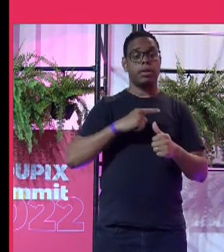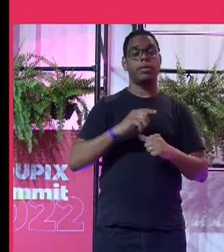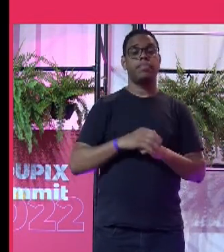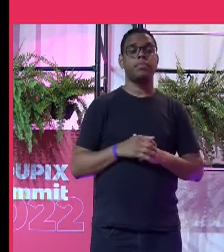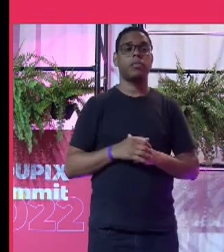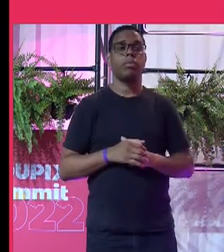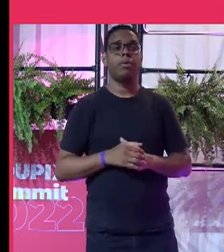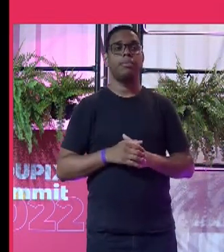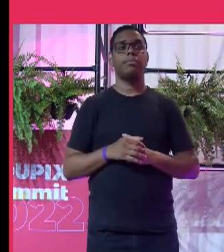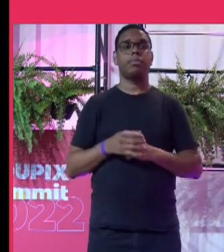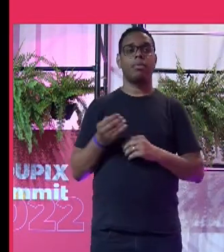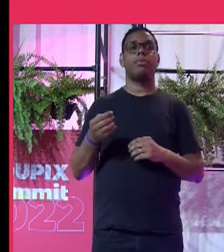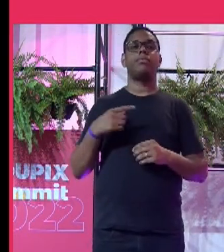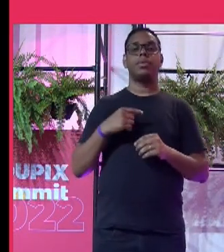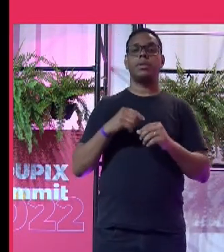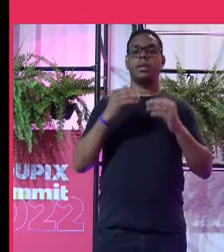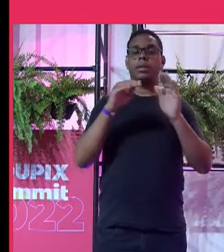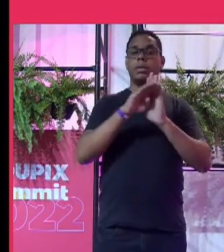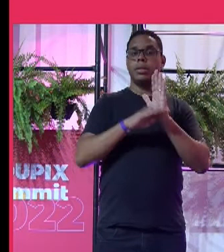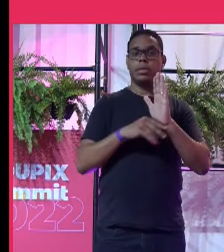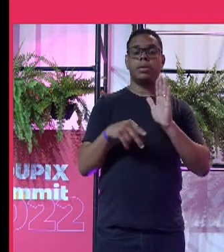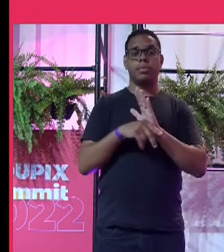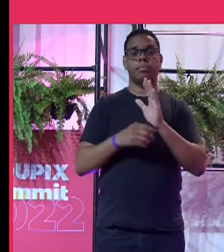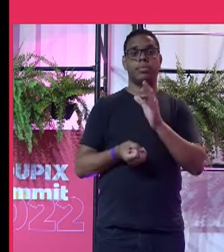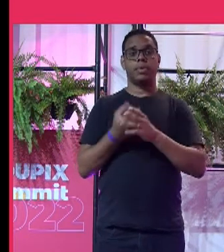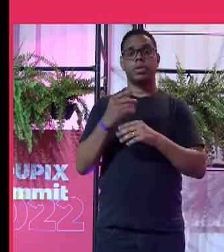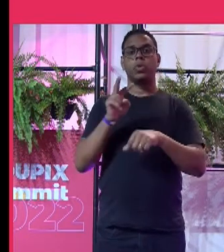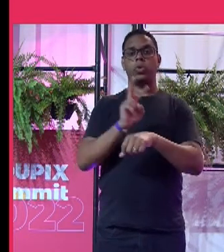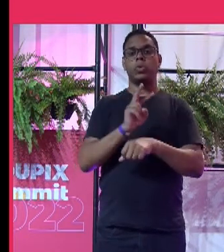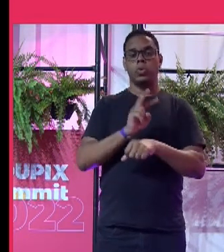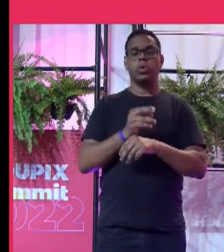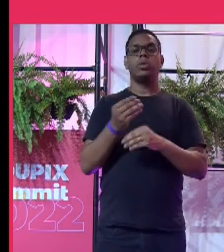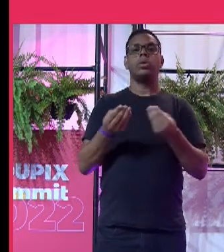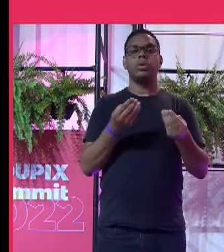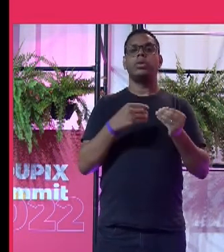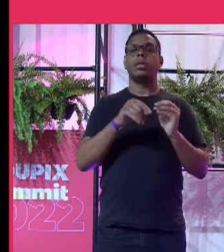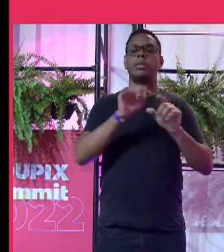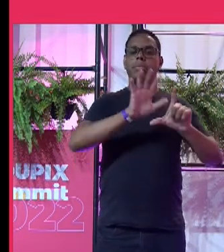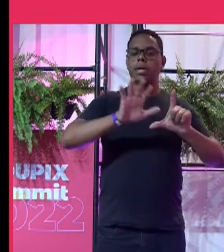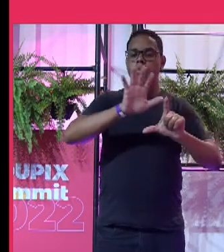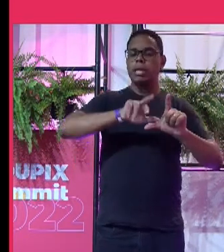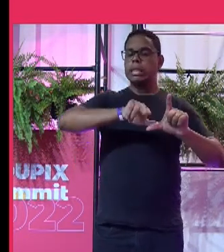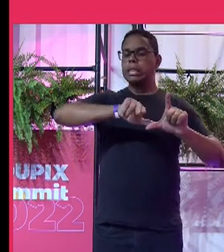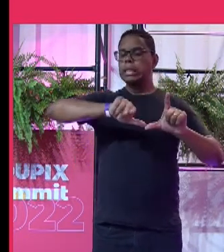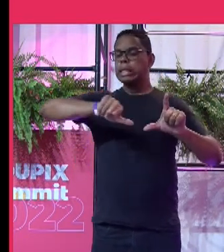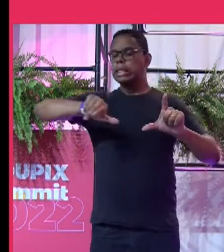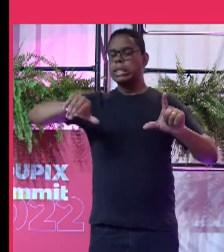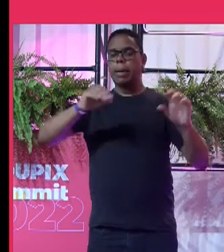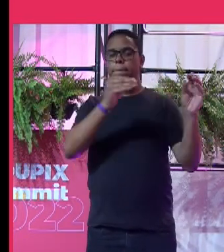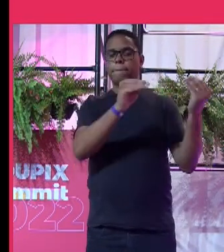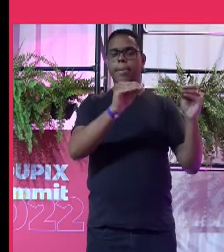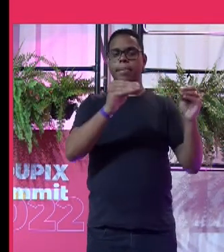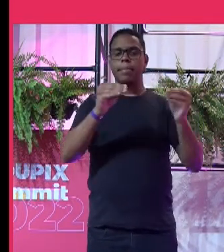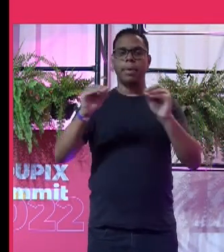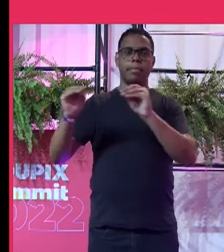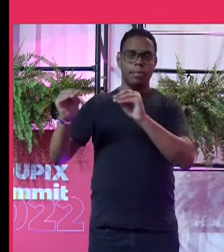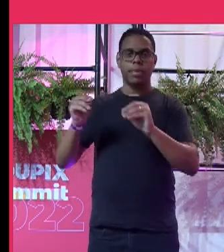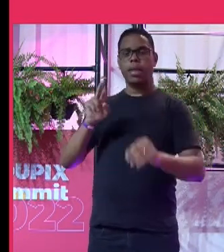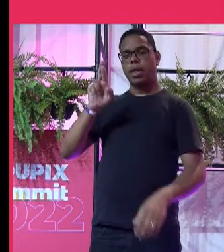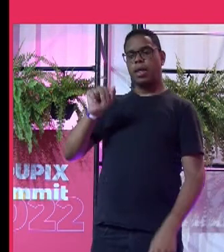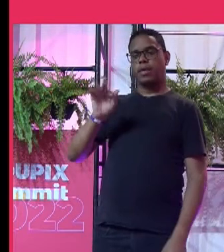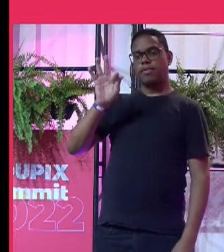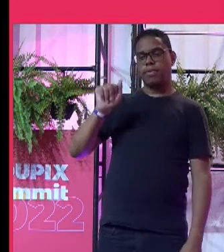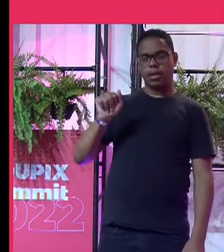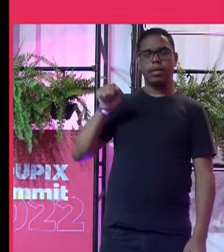trabalha é com o nosso programa de criadores, que cuida da distribuição multiplataforma desses conteúdos, que foi bem o que a Rafa